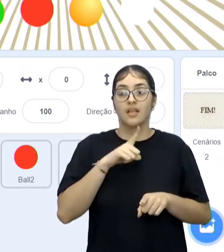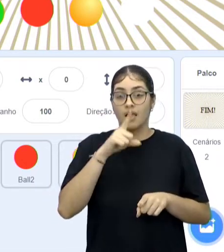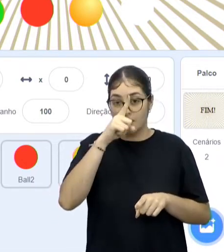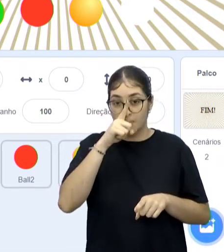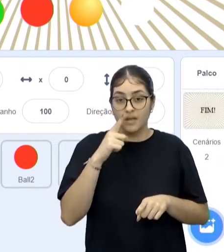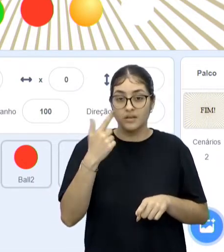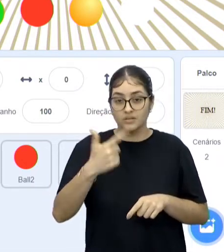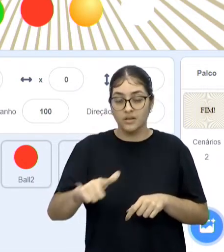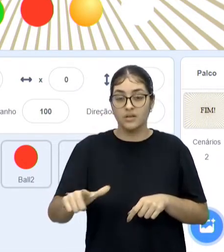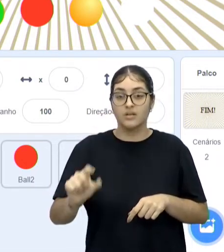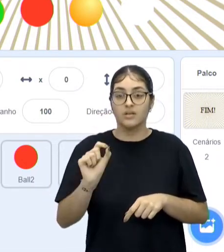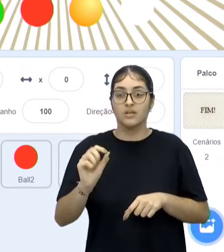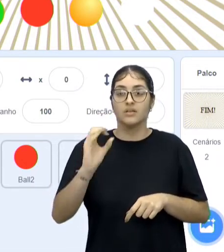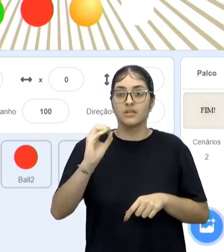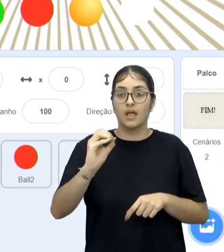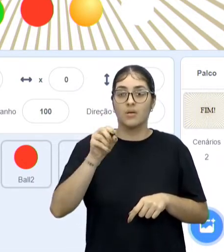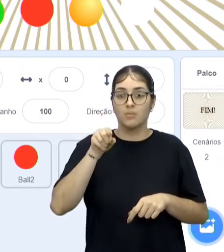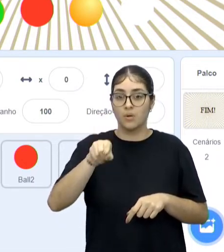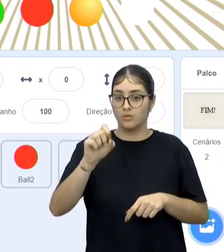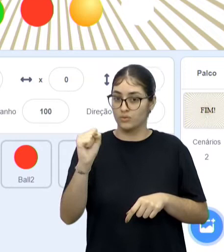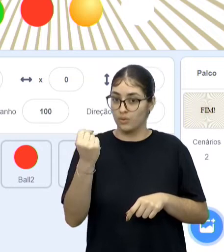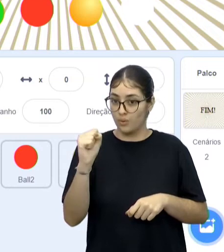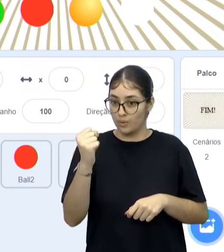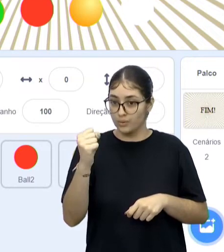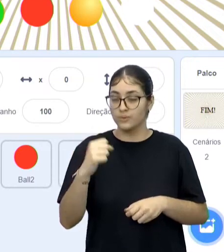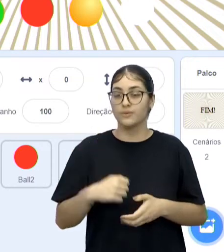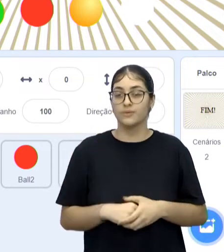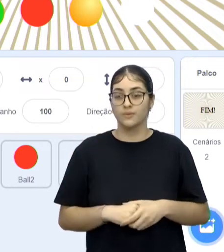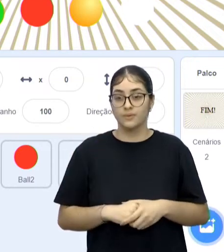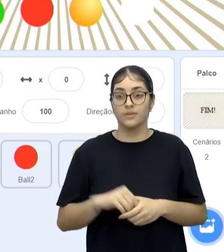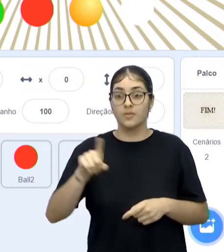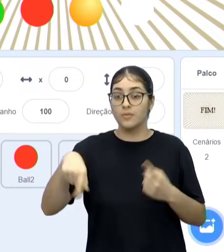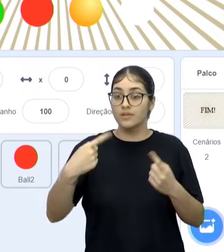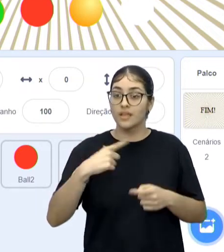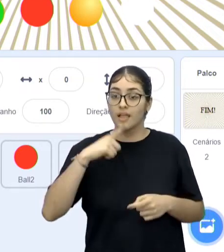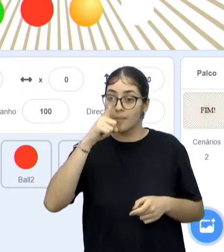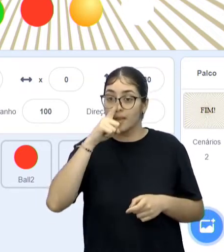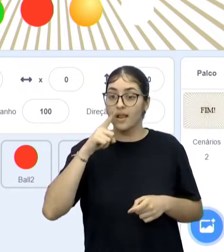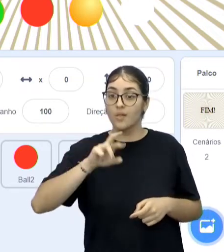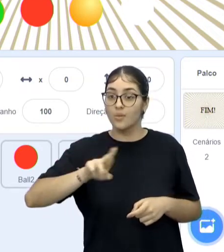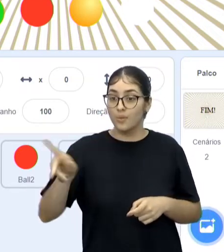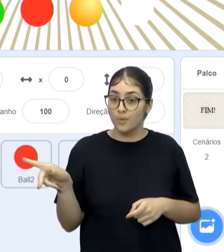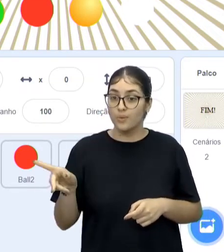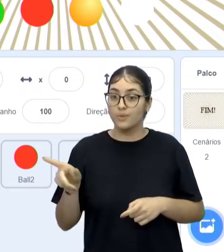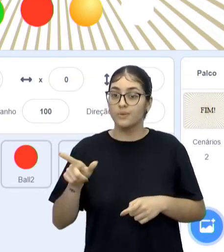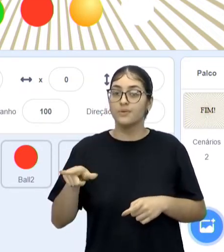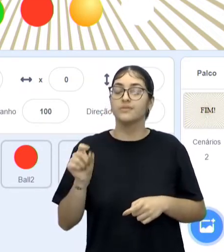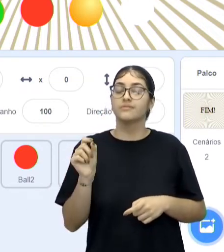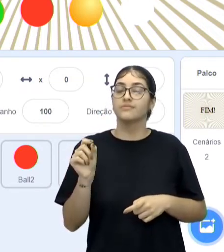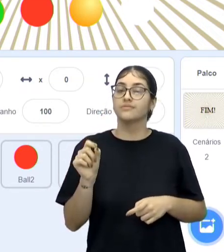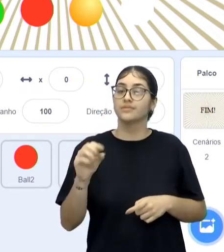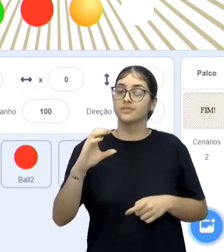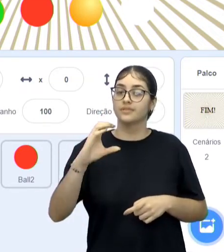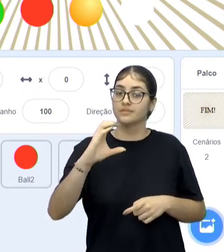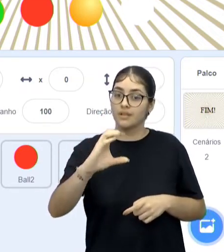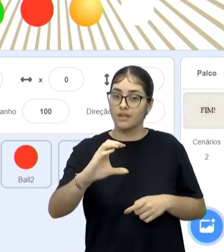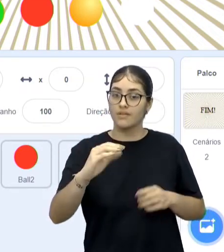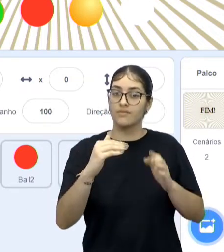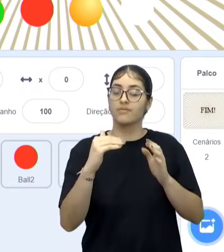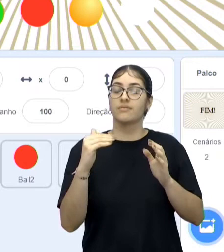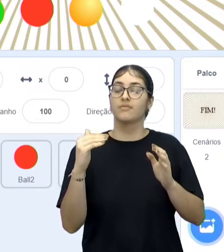novo onde tá escrito 0.8 aí, tá vendo? E aí tem outro amarelo. Tá escrito C no começo e